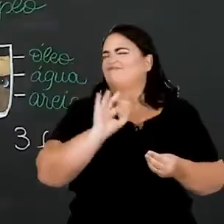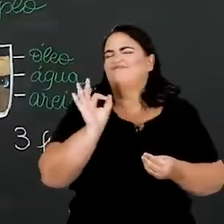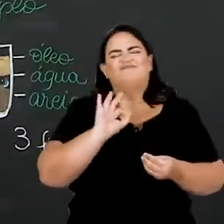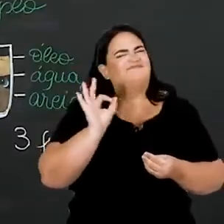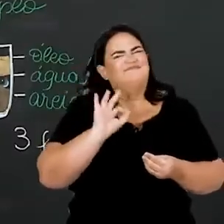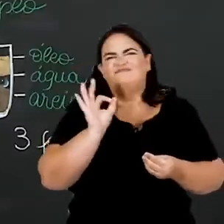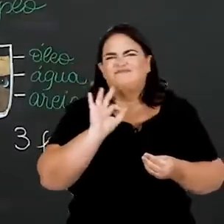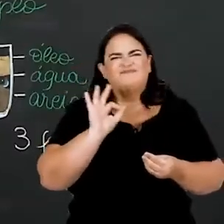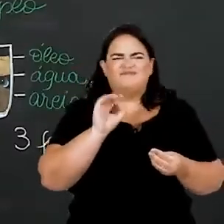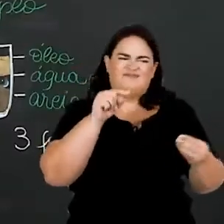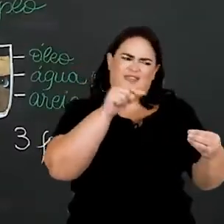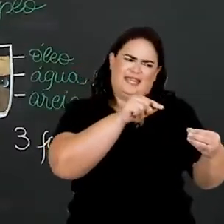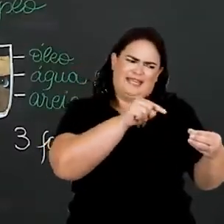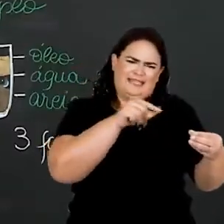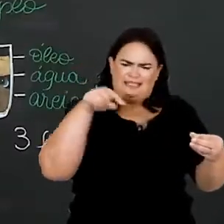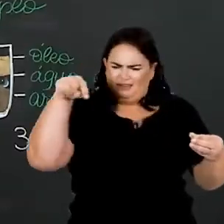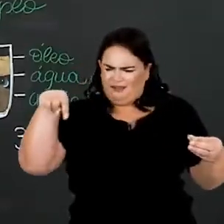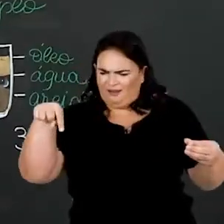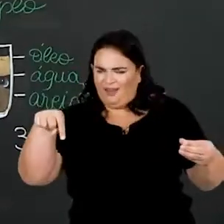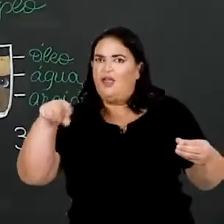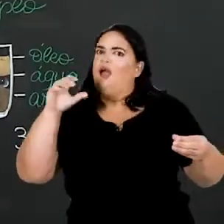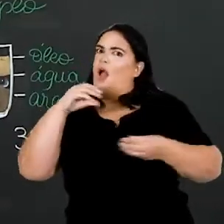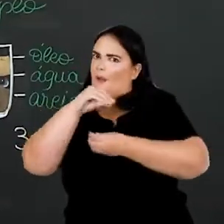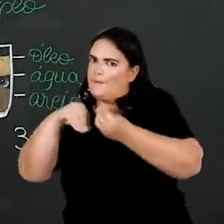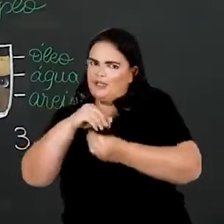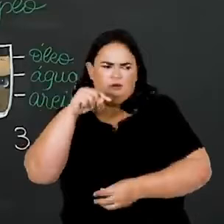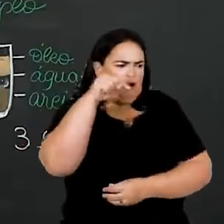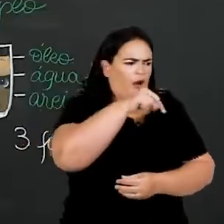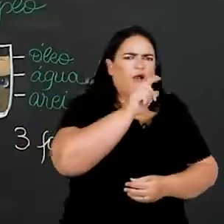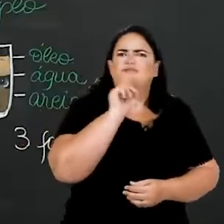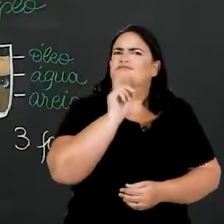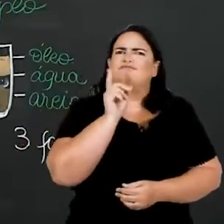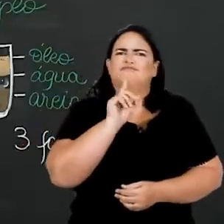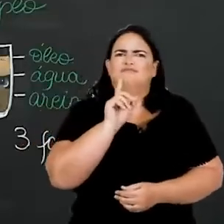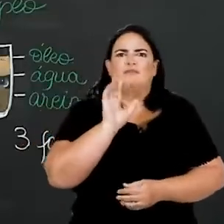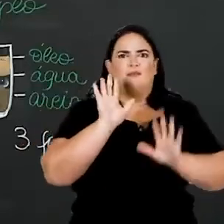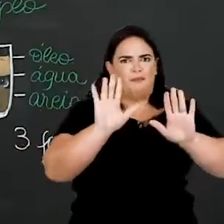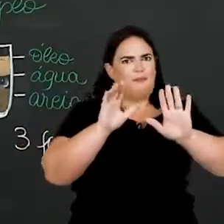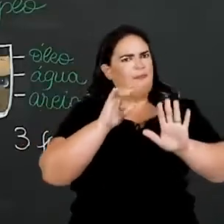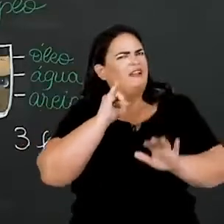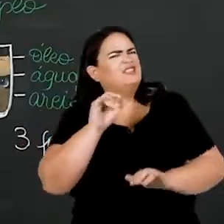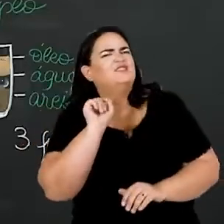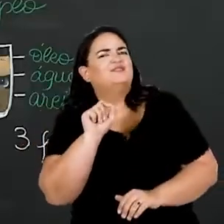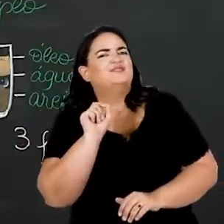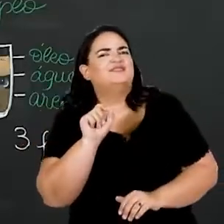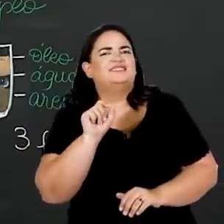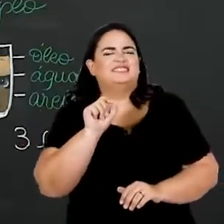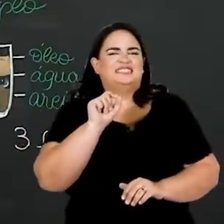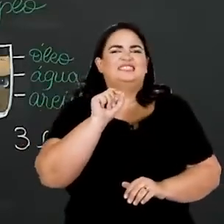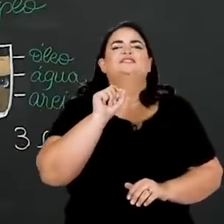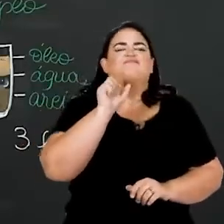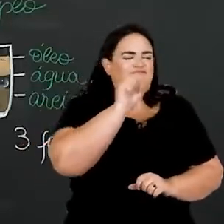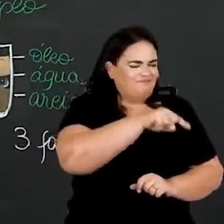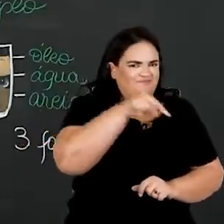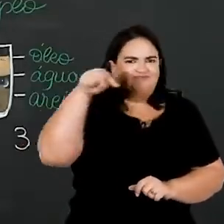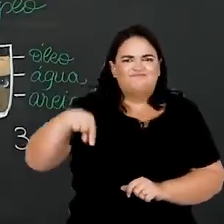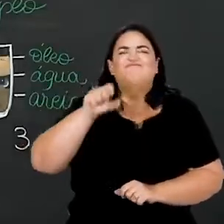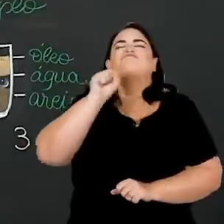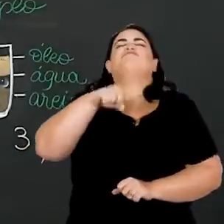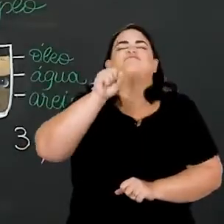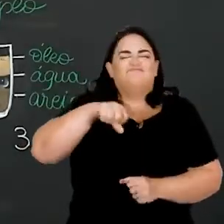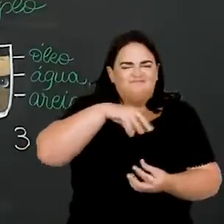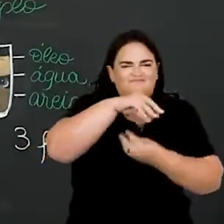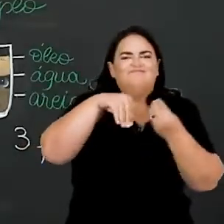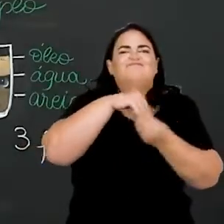dizer que o meu mix de cereais é uma mistura e que a água mineral não. Porém, eu te digo, sim, são misturas.